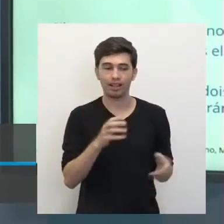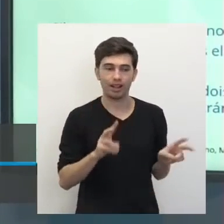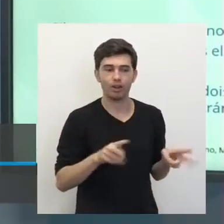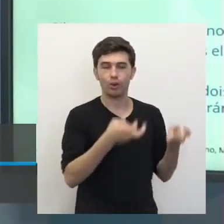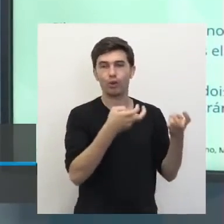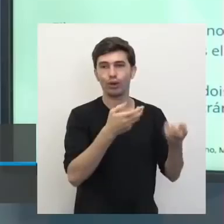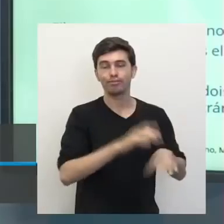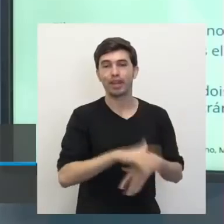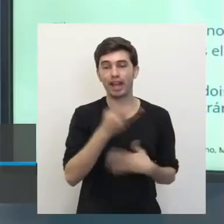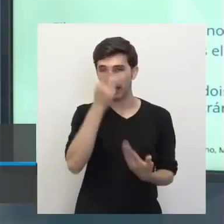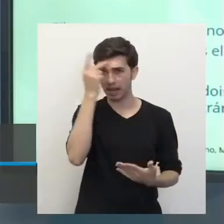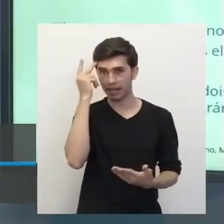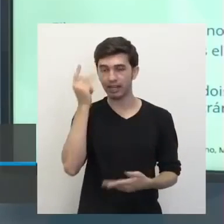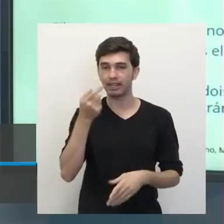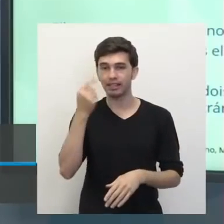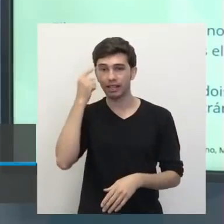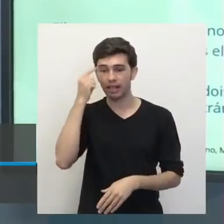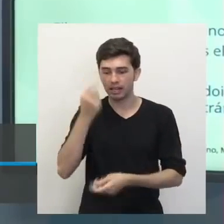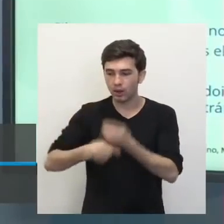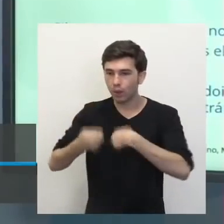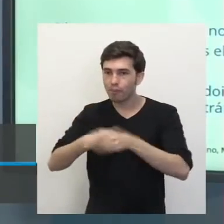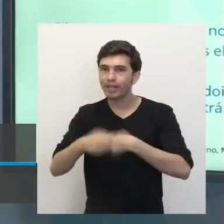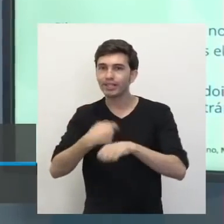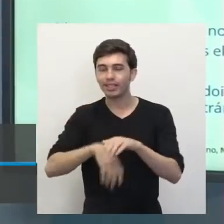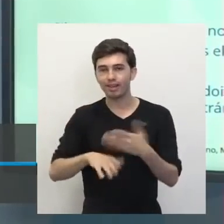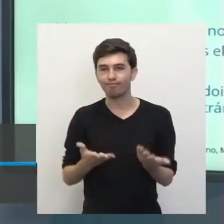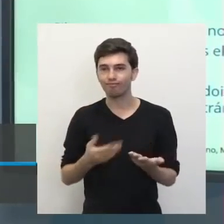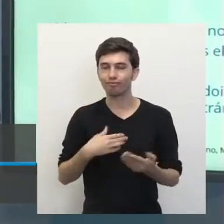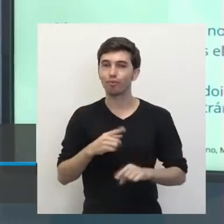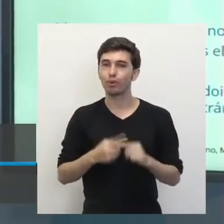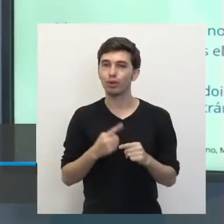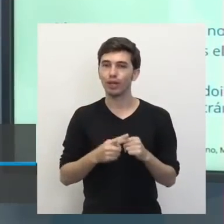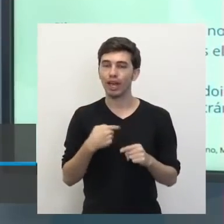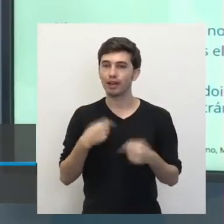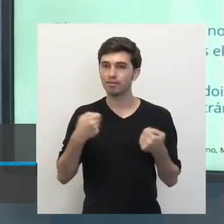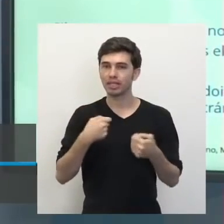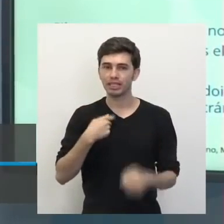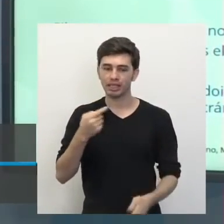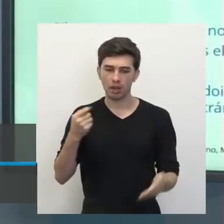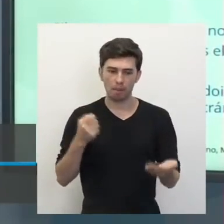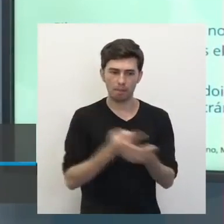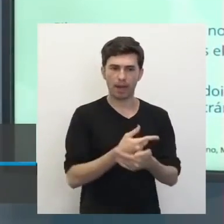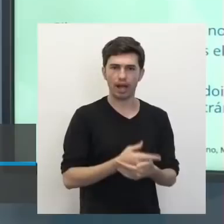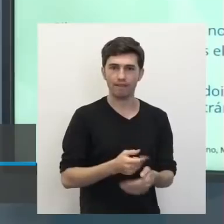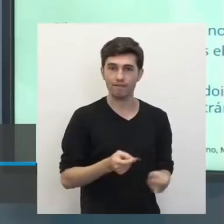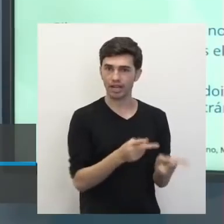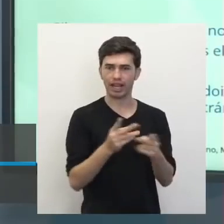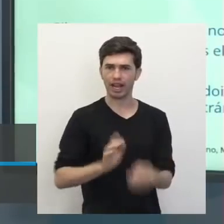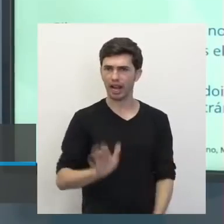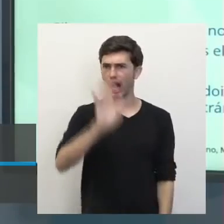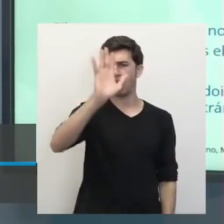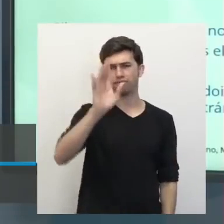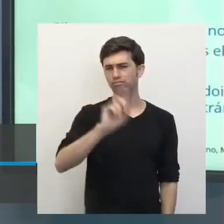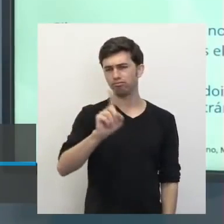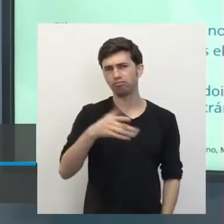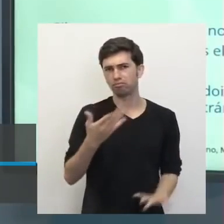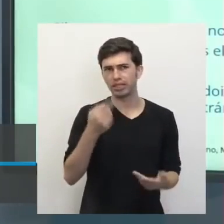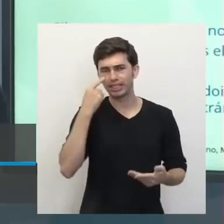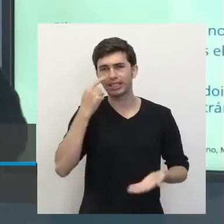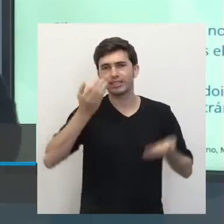a divisão, vamos dizer assim, dos dois pratos seria caracterizada aí pelo sinal de igual. Primeiro membro, né? À esquerda de quem